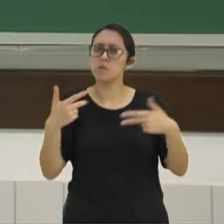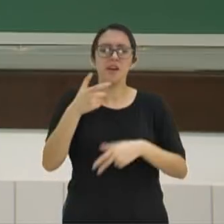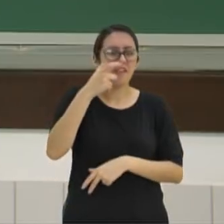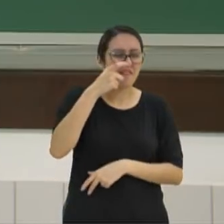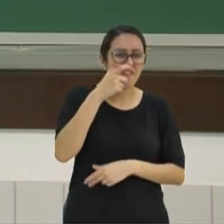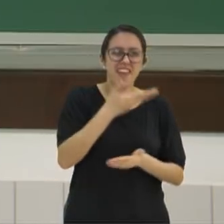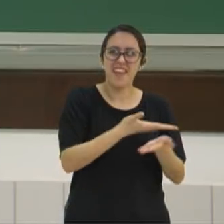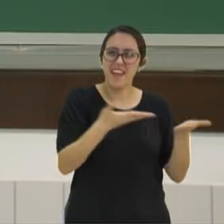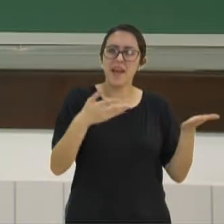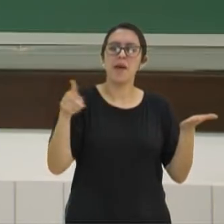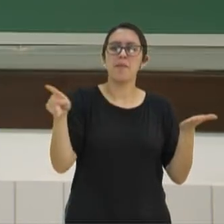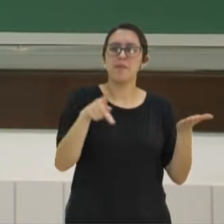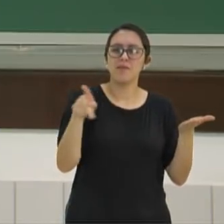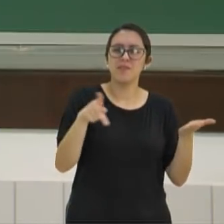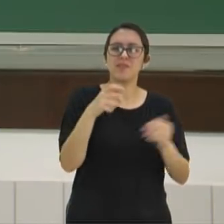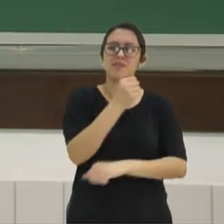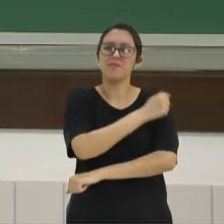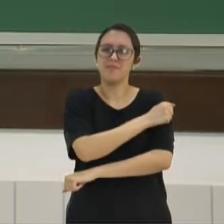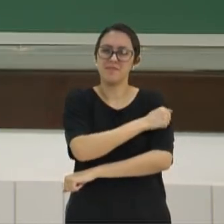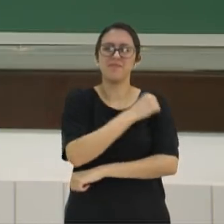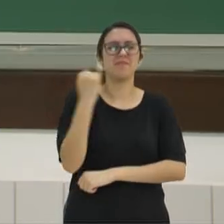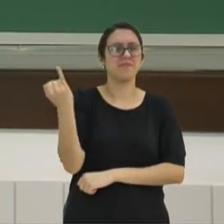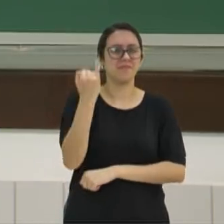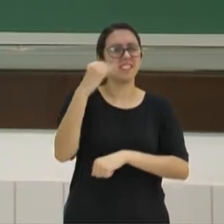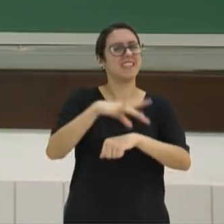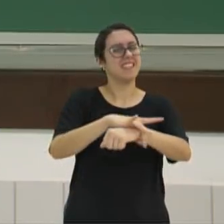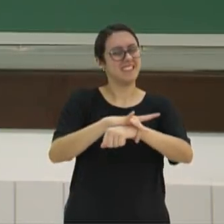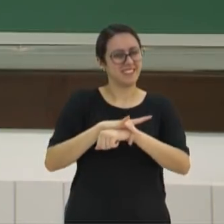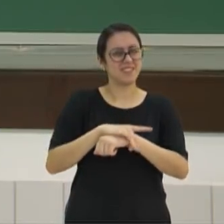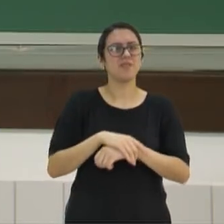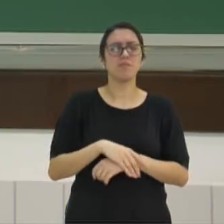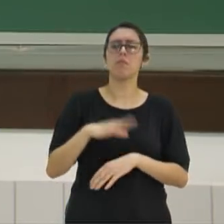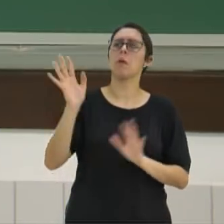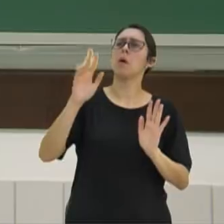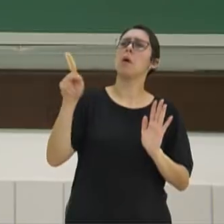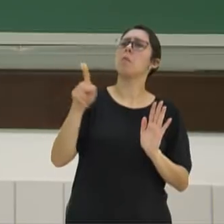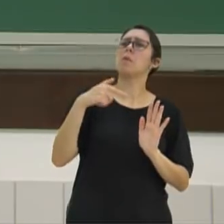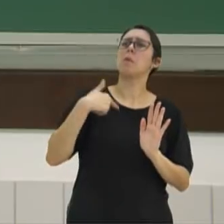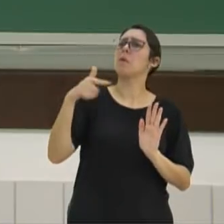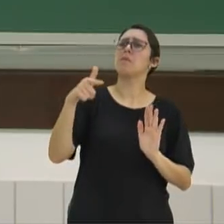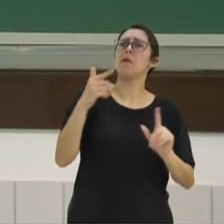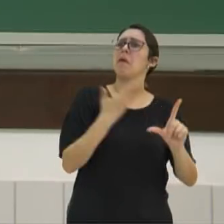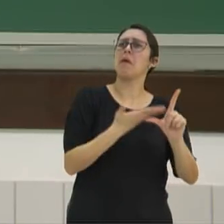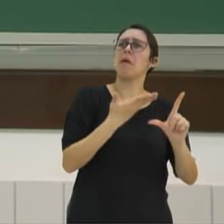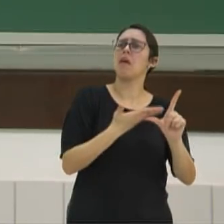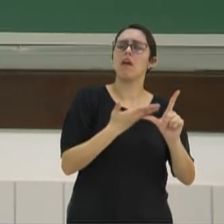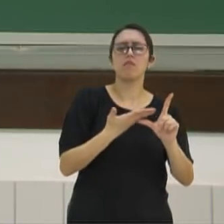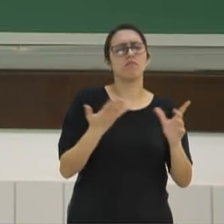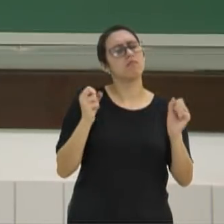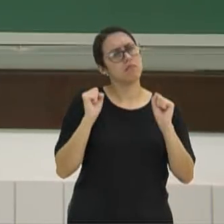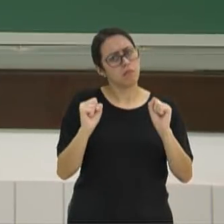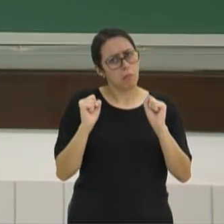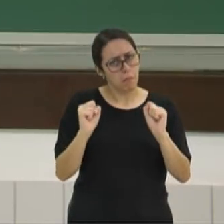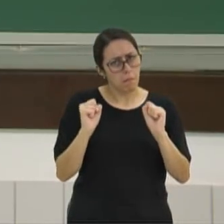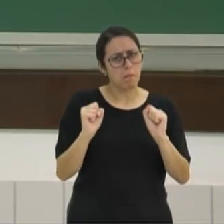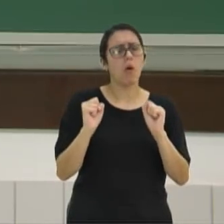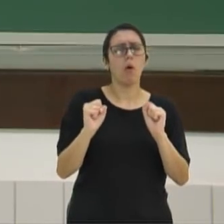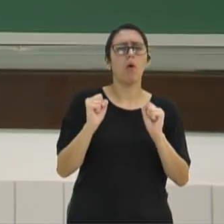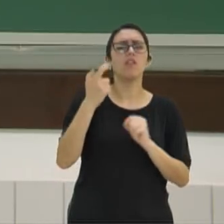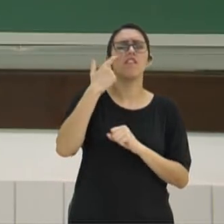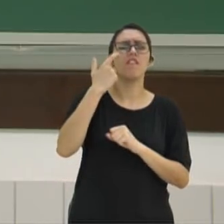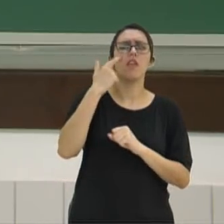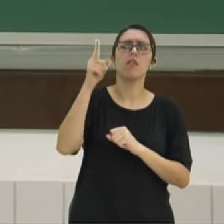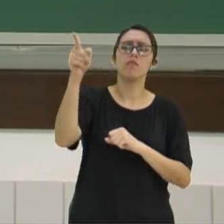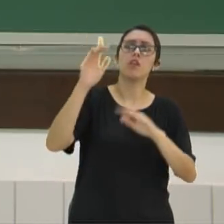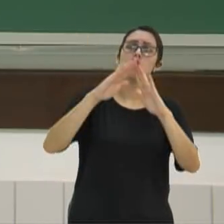colegas, de uma forma bem segura, tá bom? Ah, professora, eu não tenho acesso. Tranquilo, veja lá o dia da sua